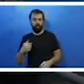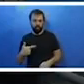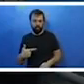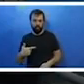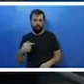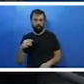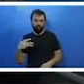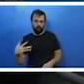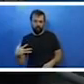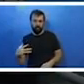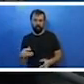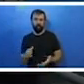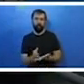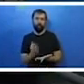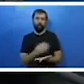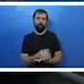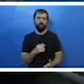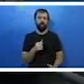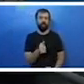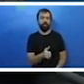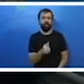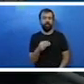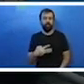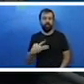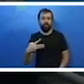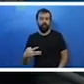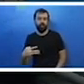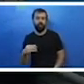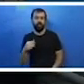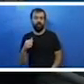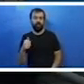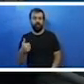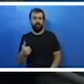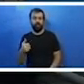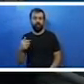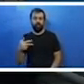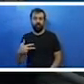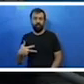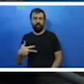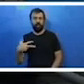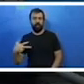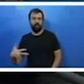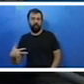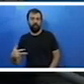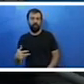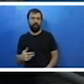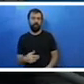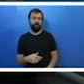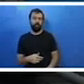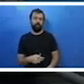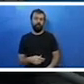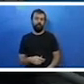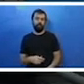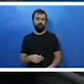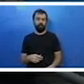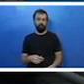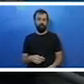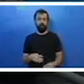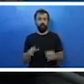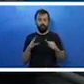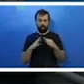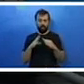página 133 e 134. E lá no Em Casa, tarefa, exercício 1 e 2, da